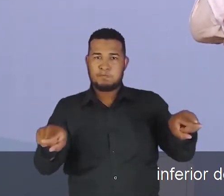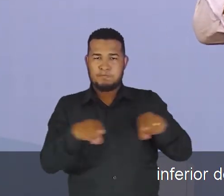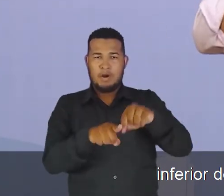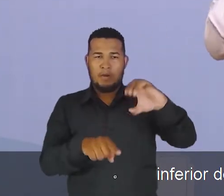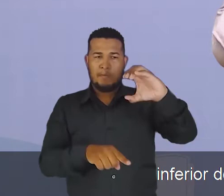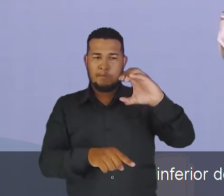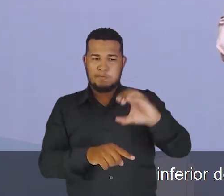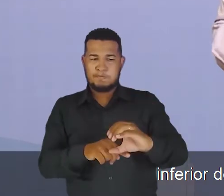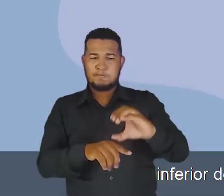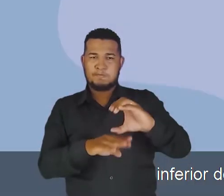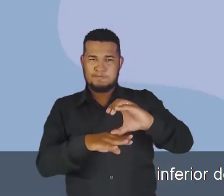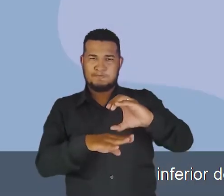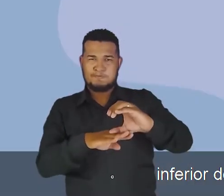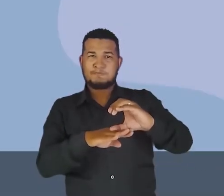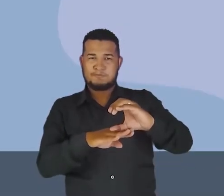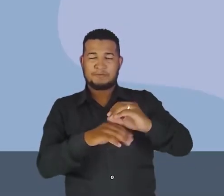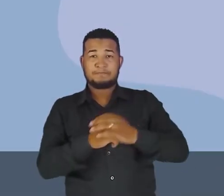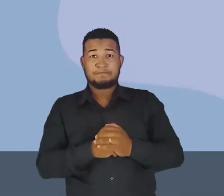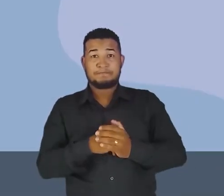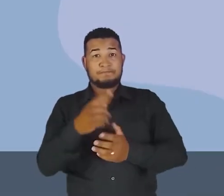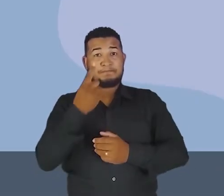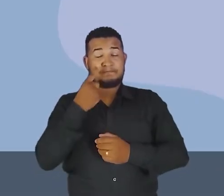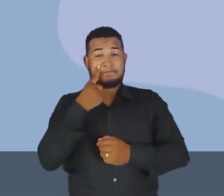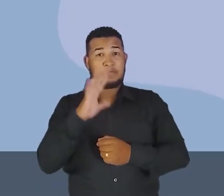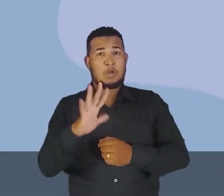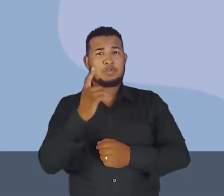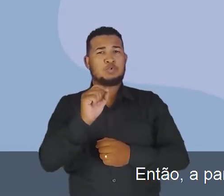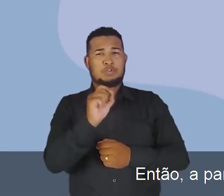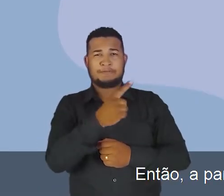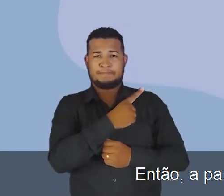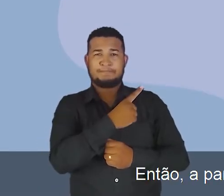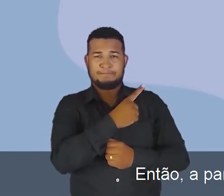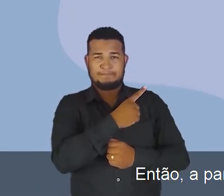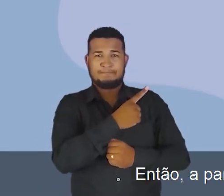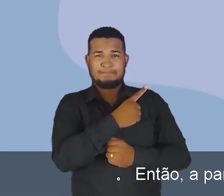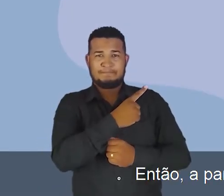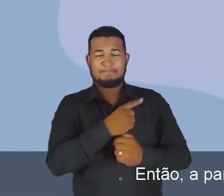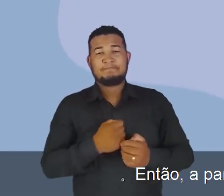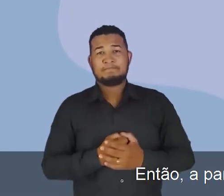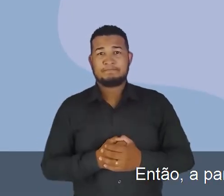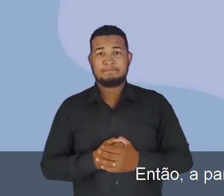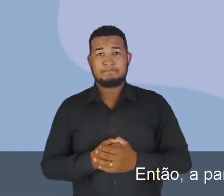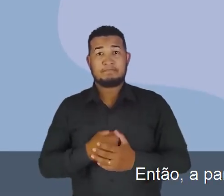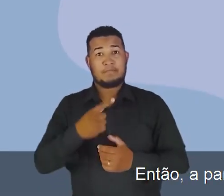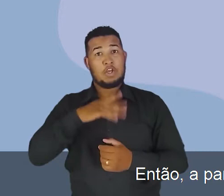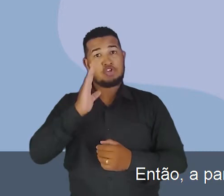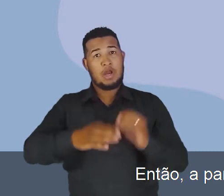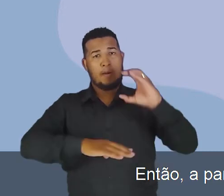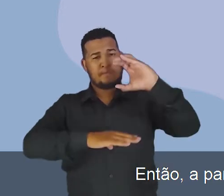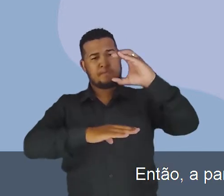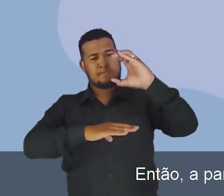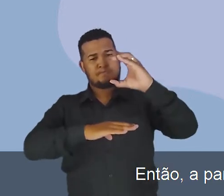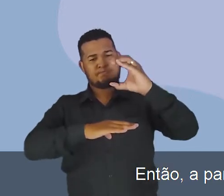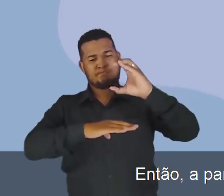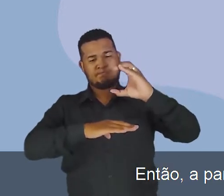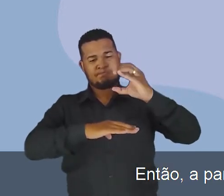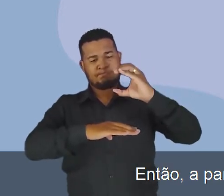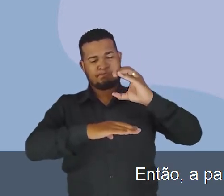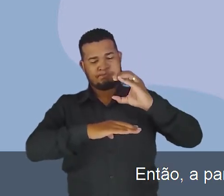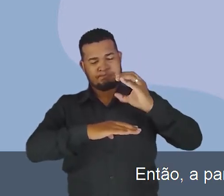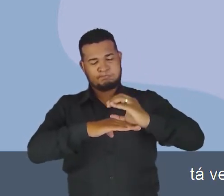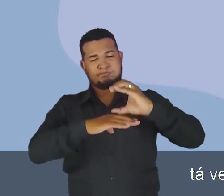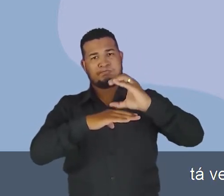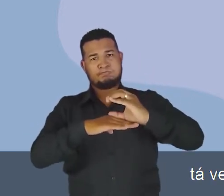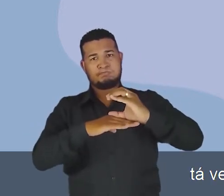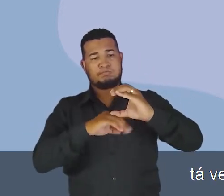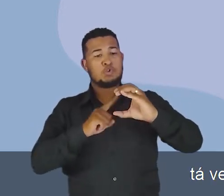tanque. Observa na imagem agora para a gente acompanhando a próxima etapa. Então, a partir dessa parte, desse tanque de decantação que você